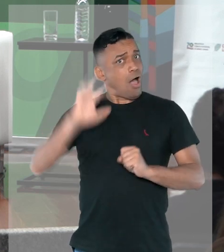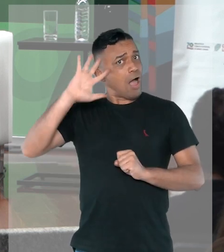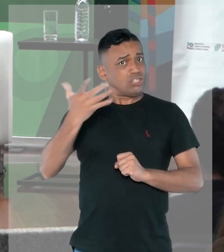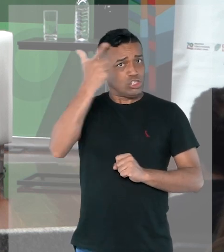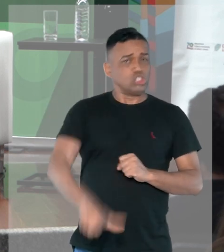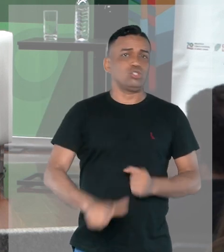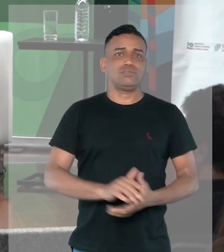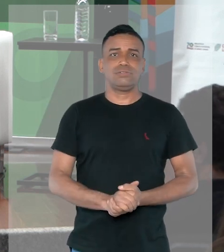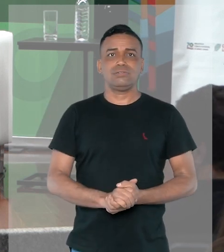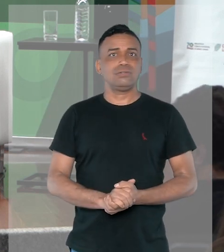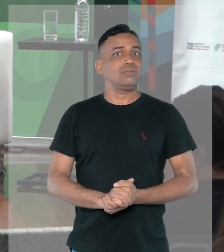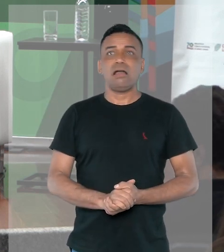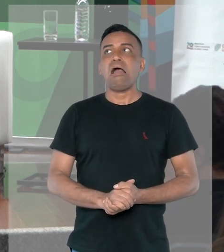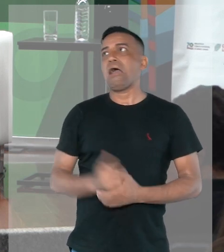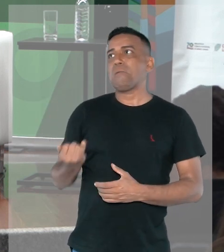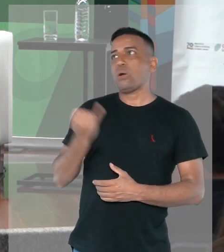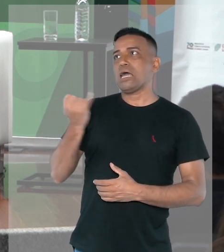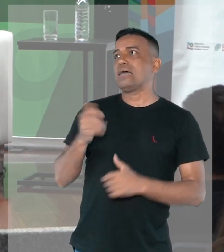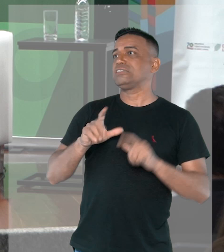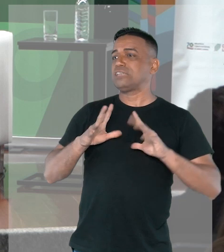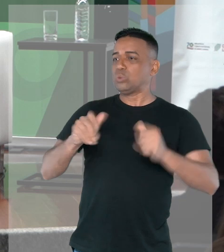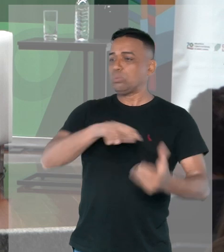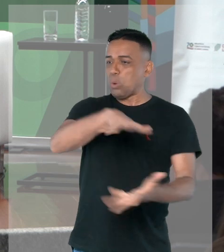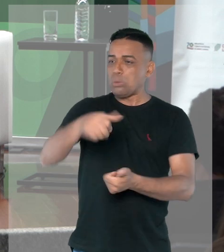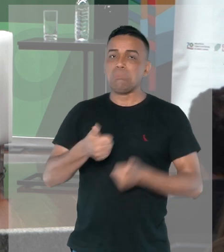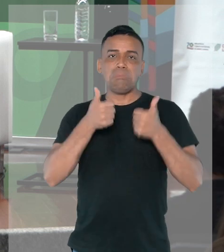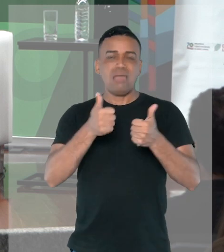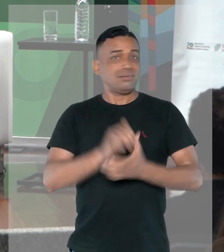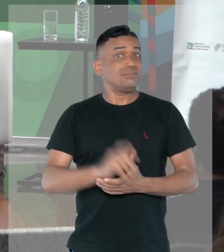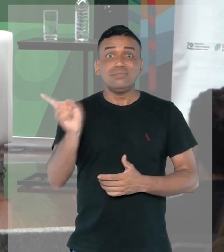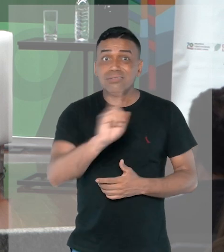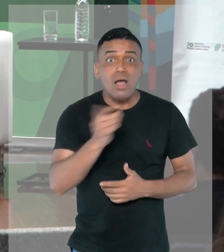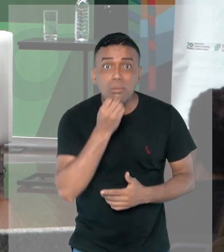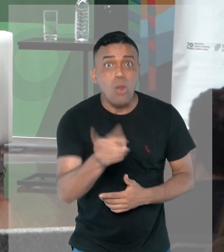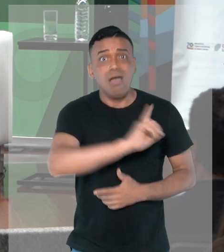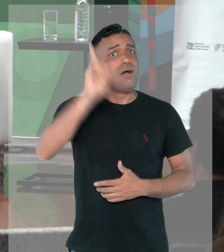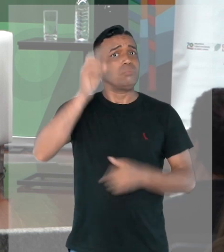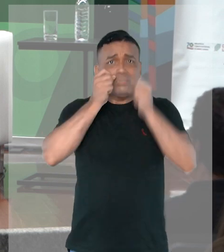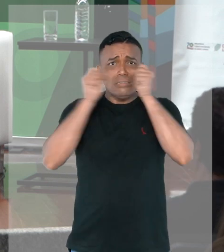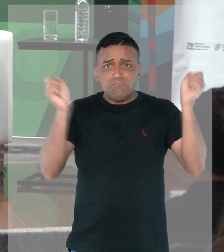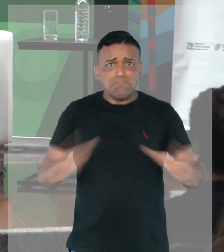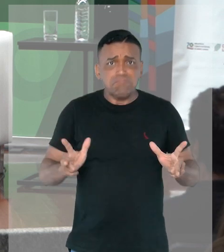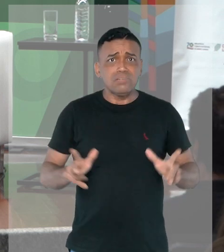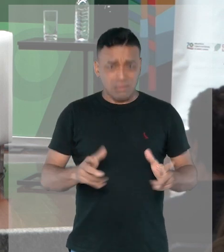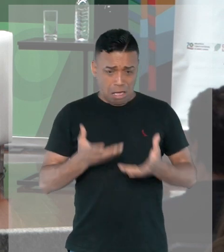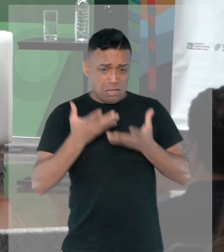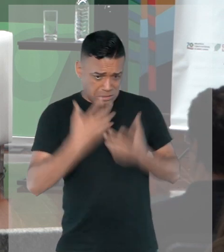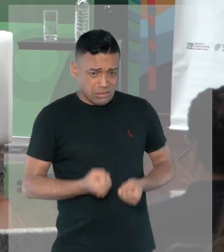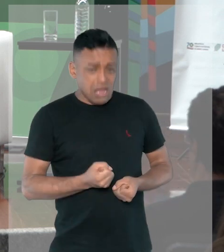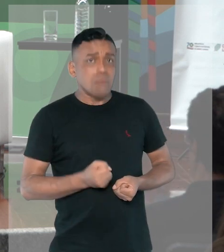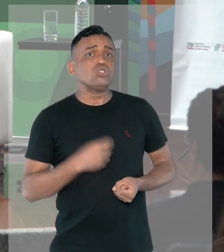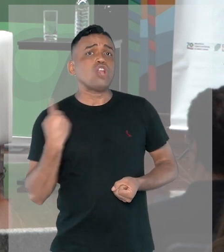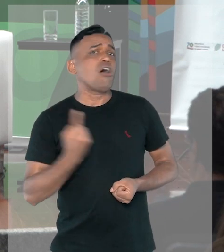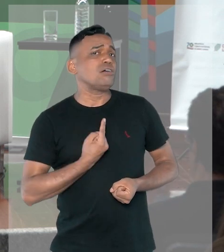E a gente não pode deixar, não tem importância que está tudo bem, não está bem, não. Então precisa estar esperto para ver o que nós aceitamos e